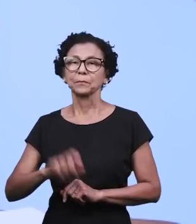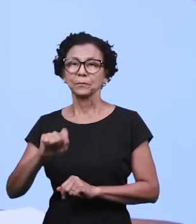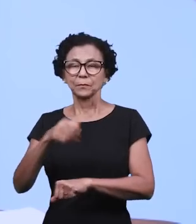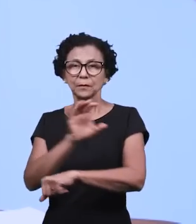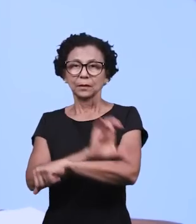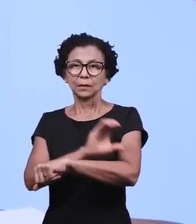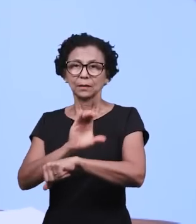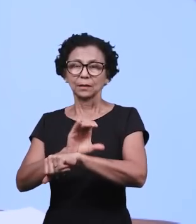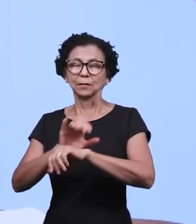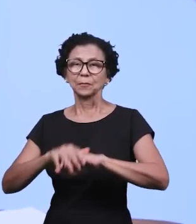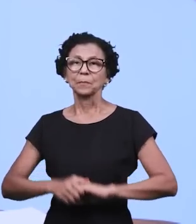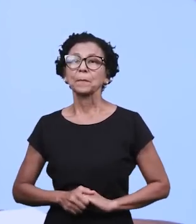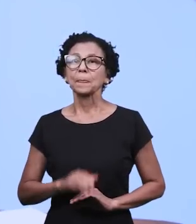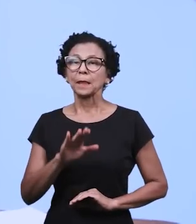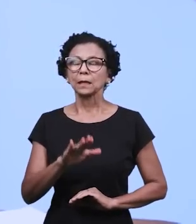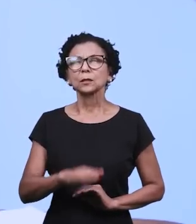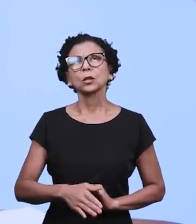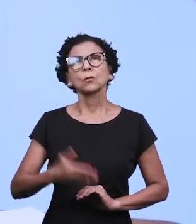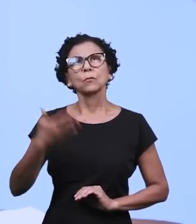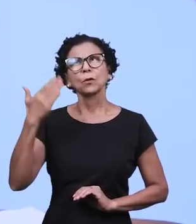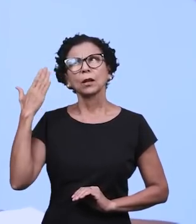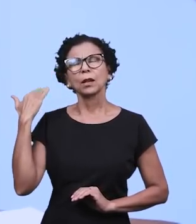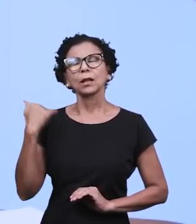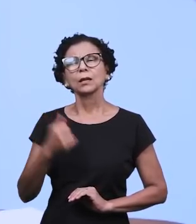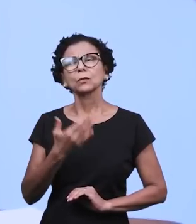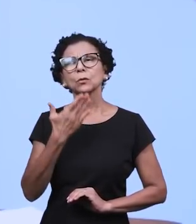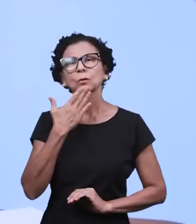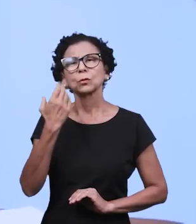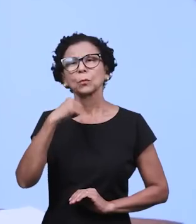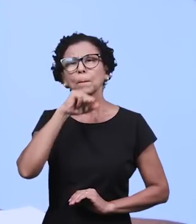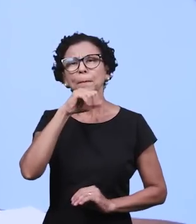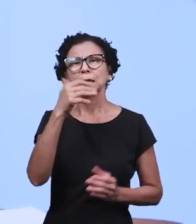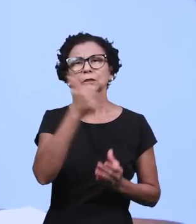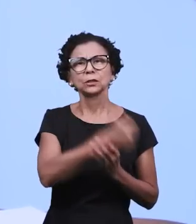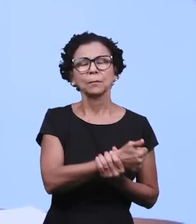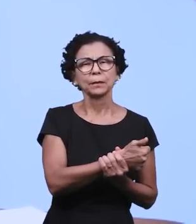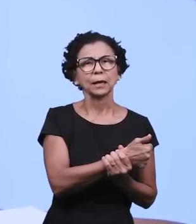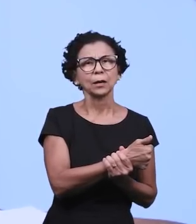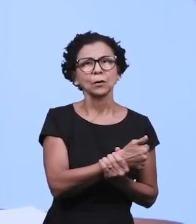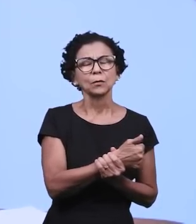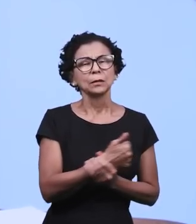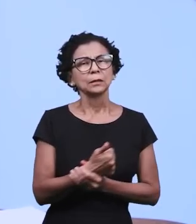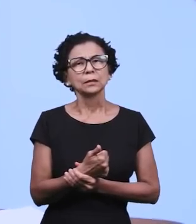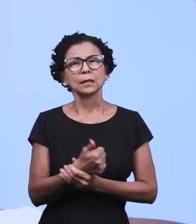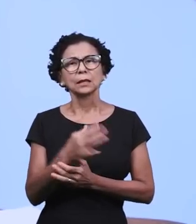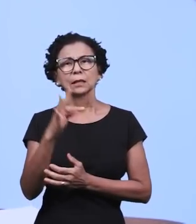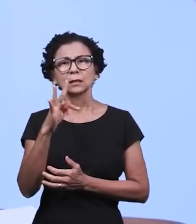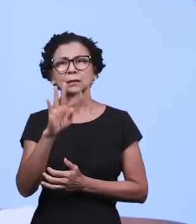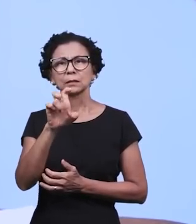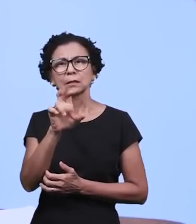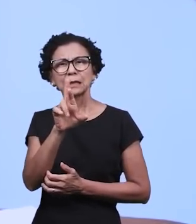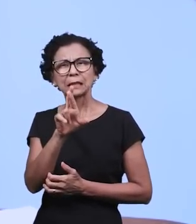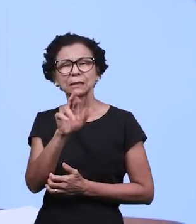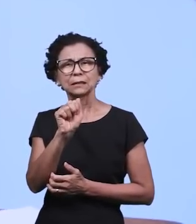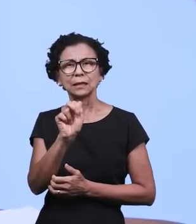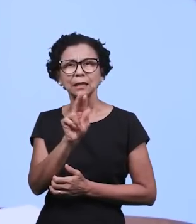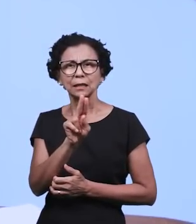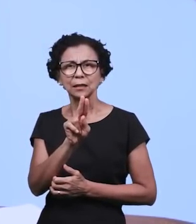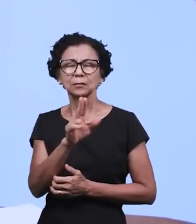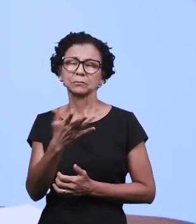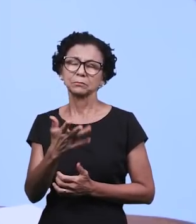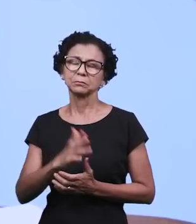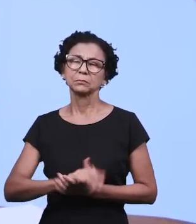Carlos, sobre a saída de Abraão, o início da história de Abraão. Perfeitamente. Bom, meus